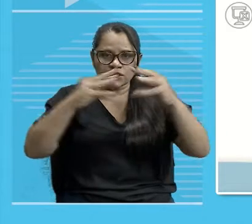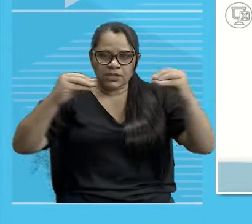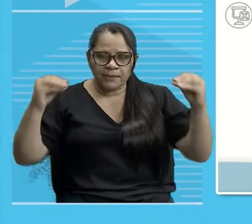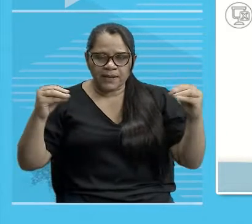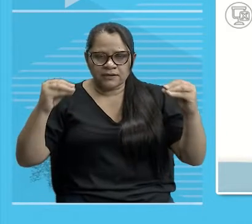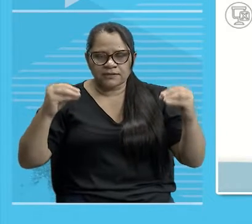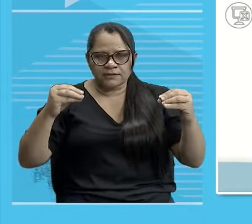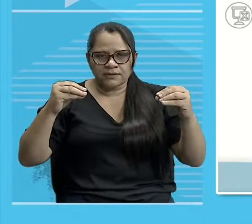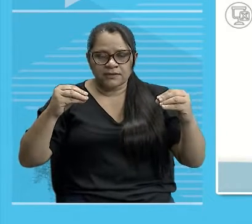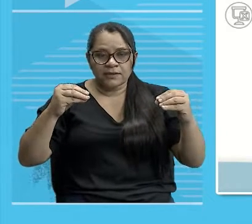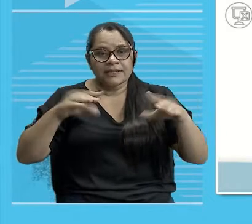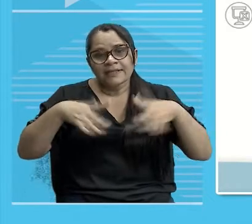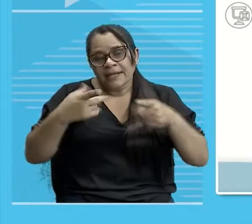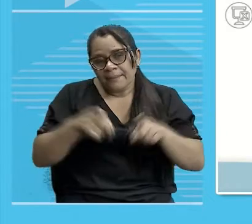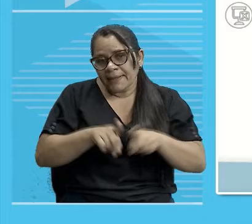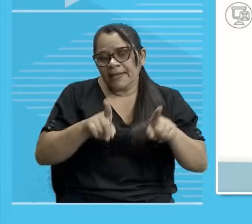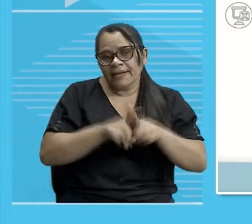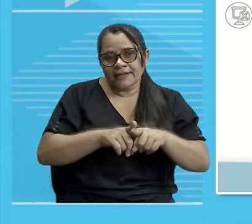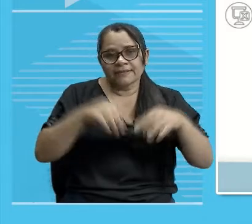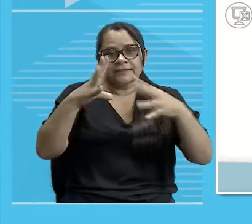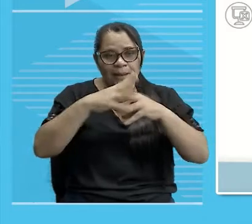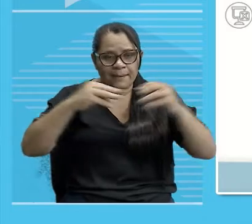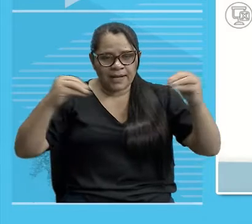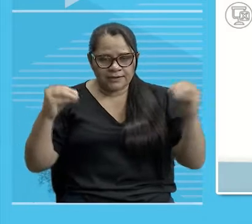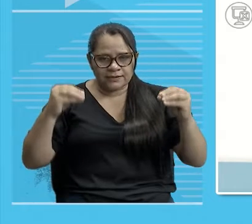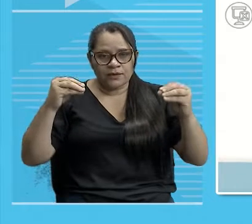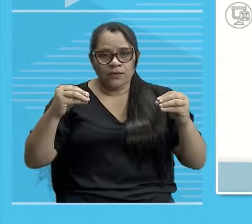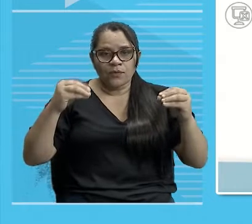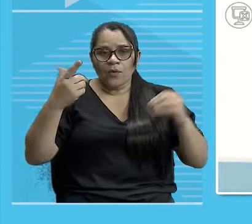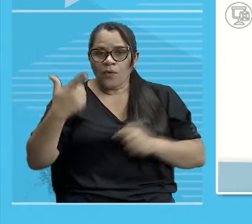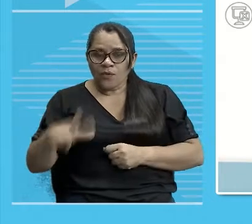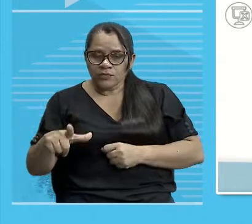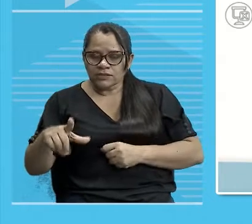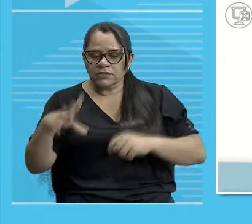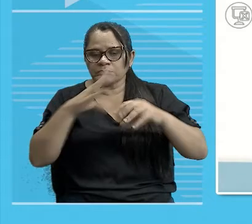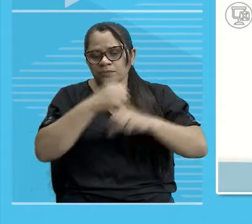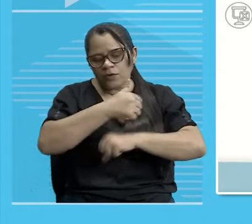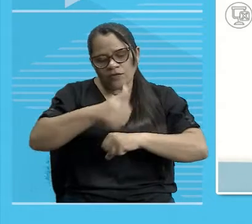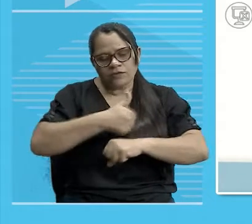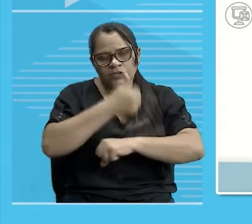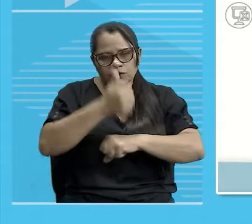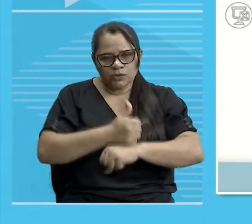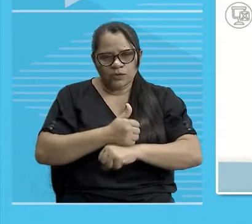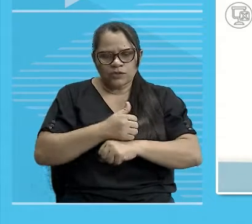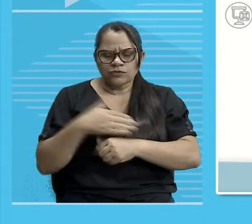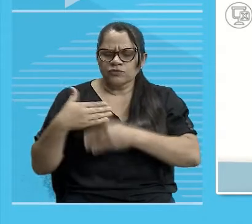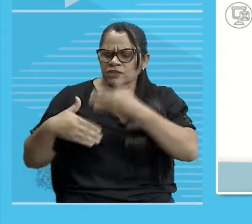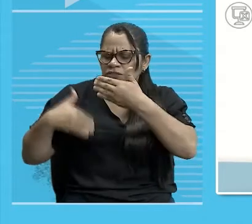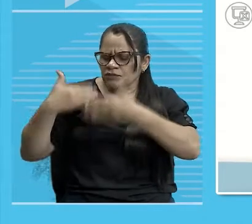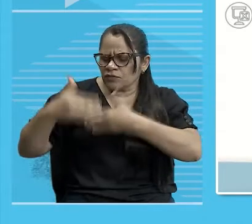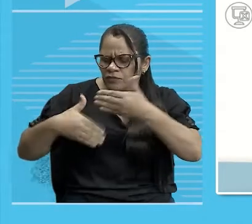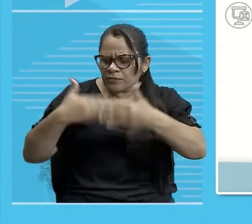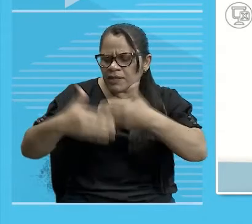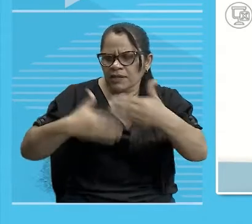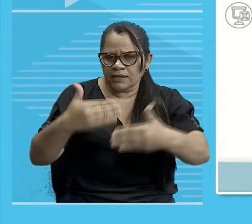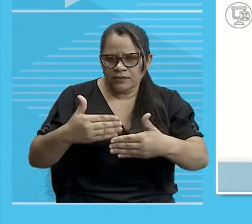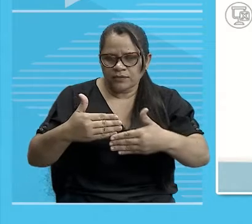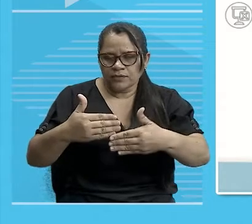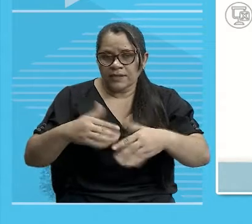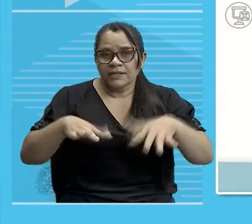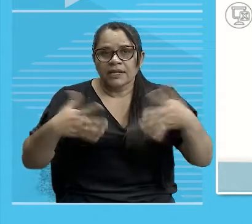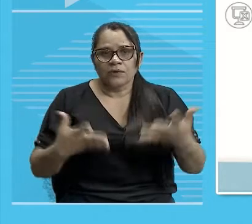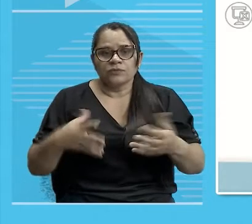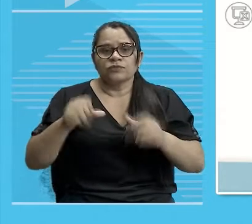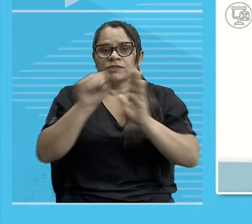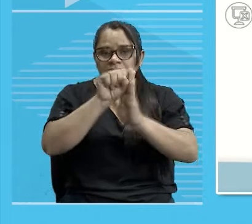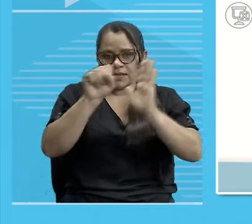outras profissões no decorrer da história na virada do século XIX para o século 20 havia